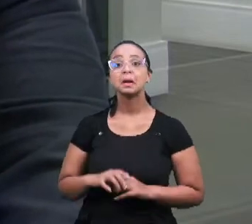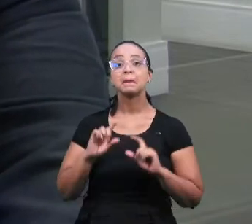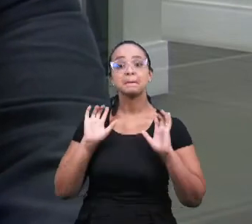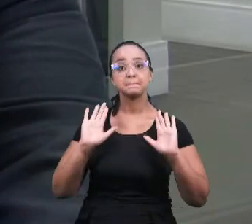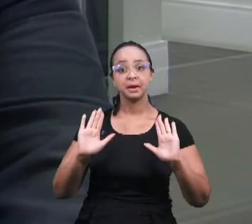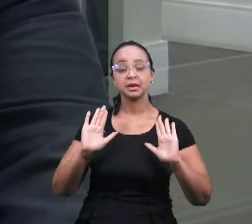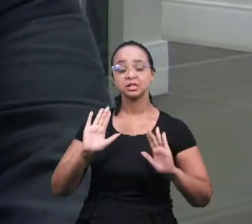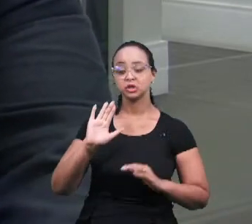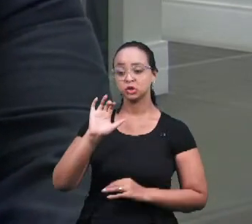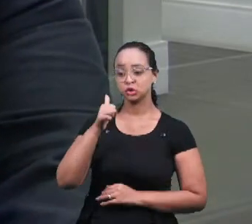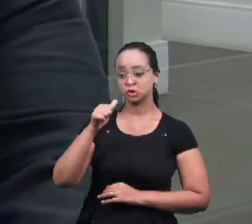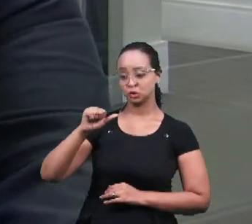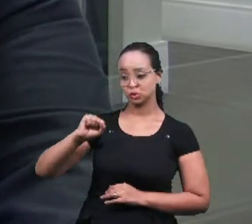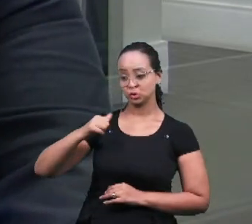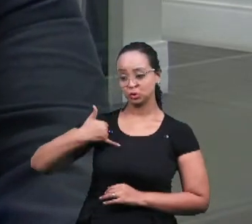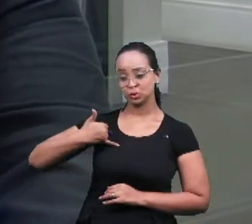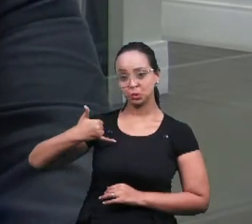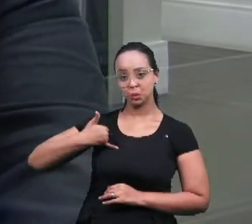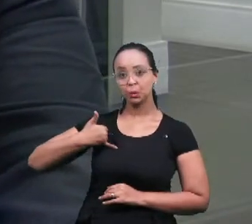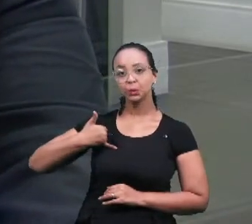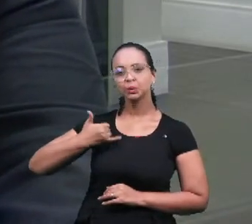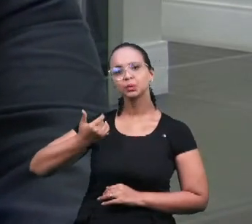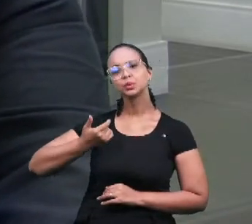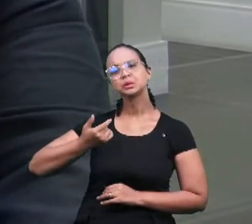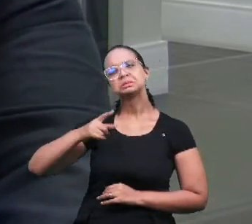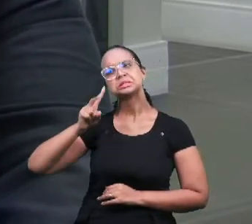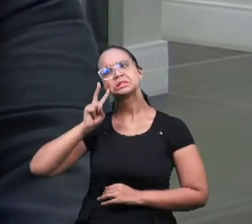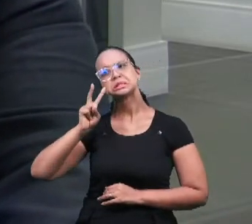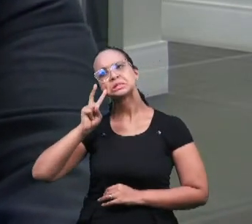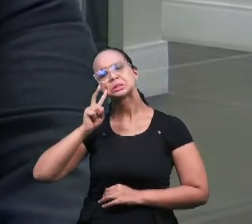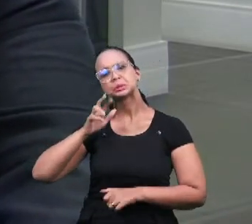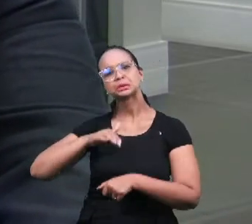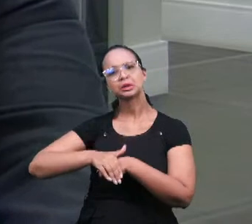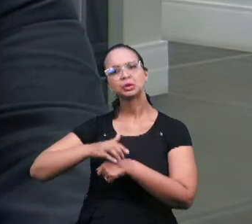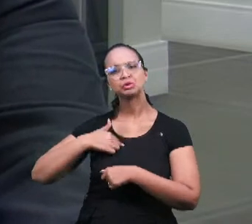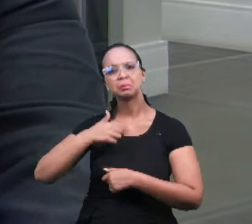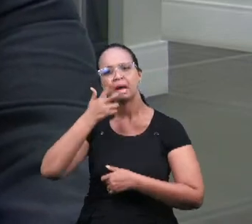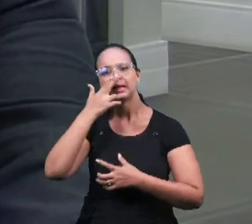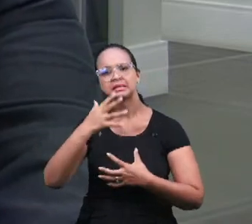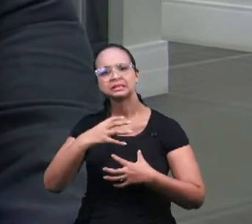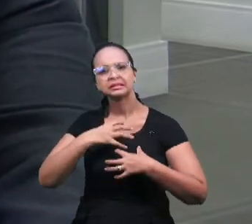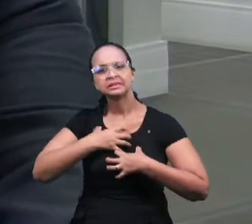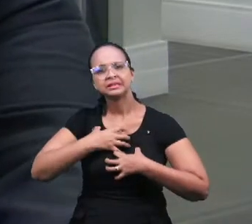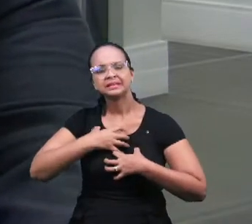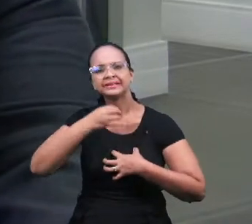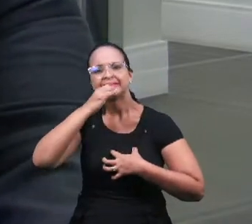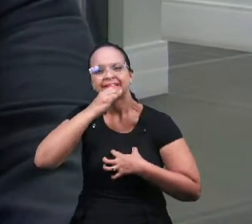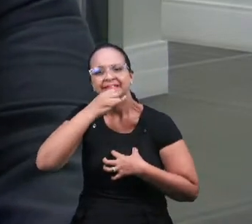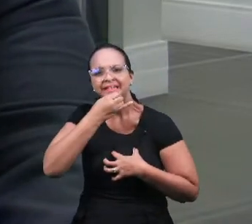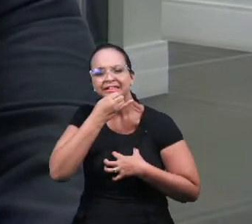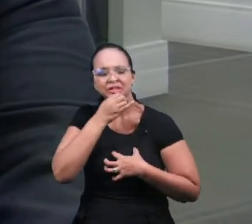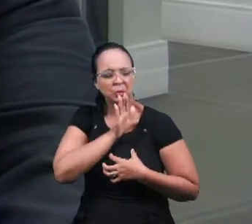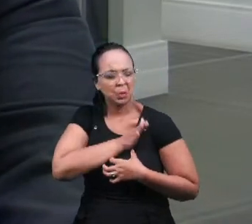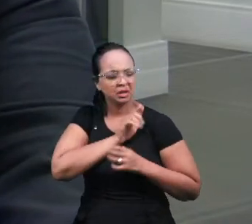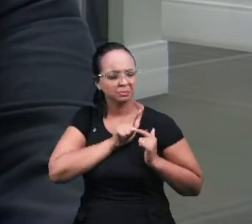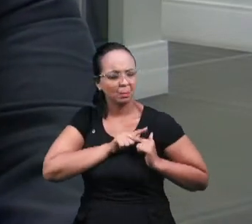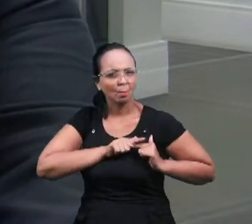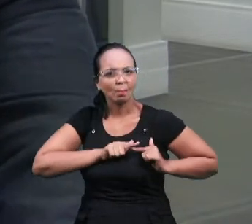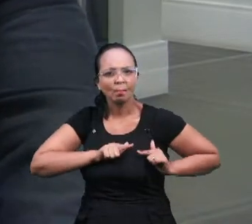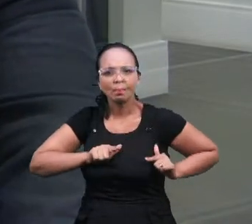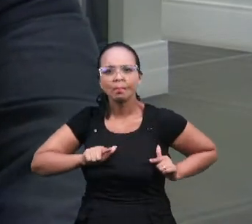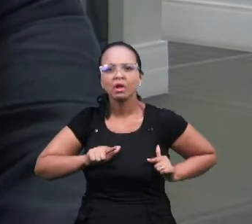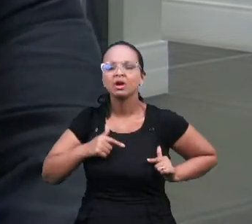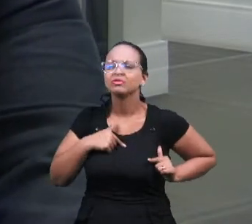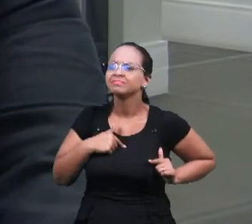idade, uma segunda-feira à noite, eu me senti muito triste, o coração muito vazio, e eu falei,